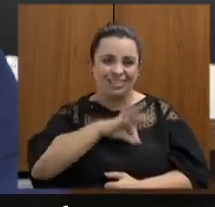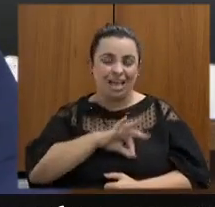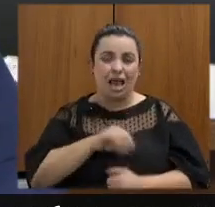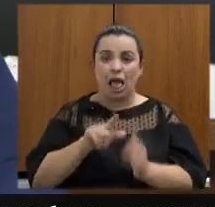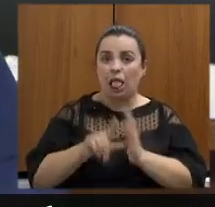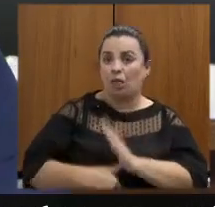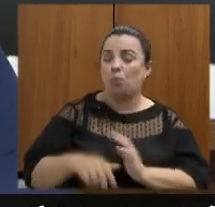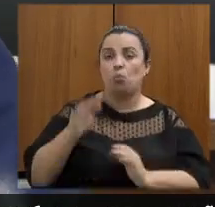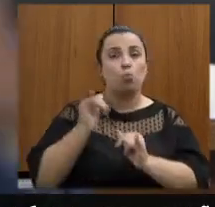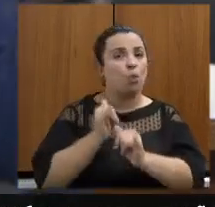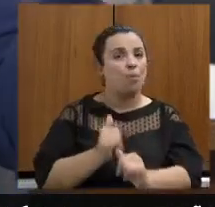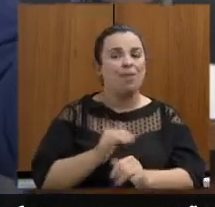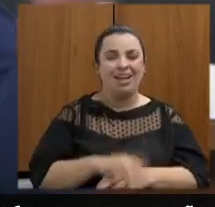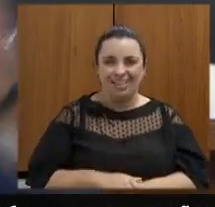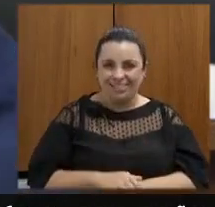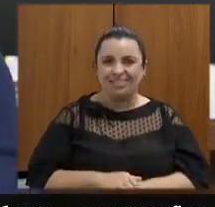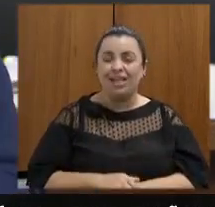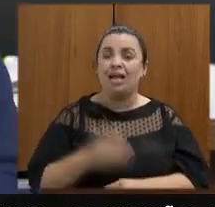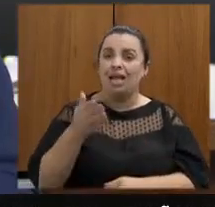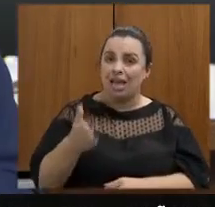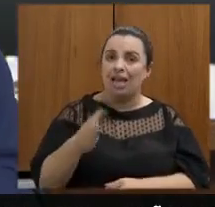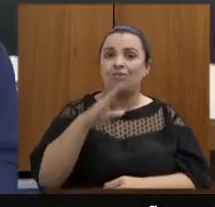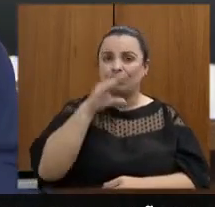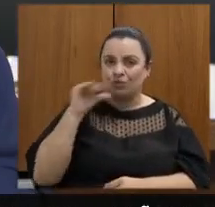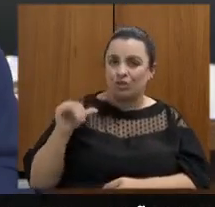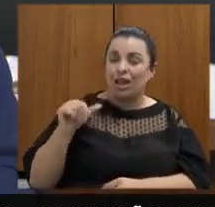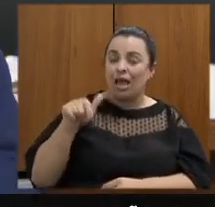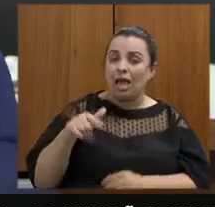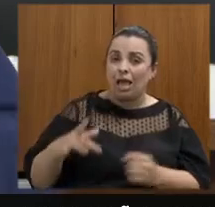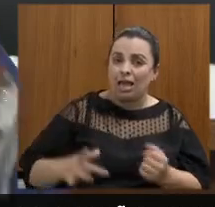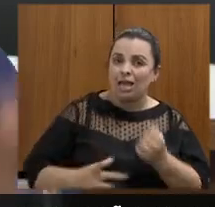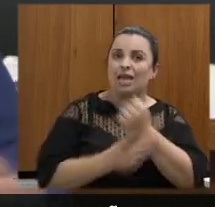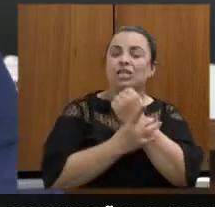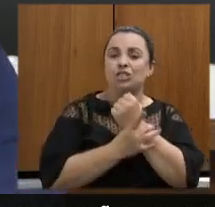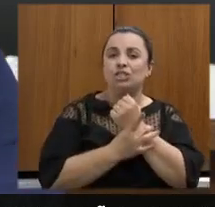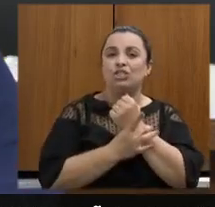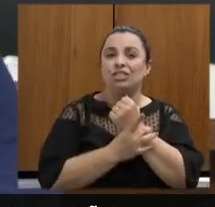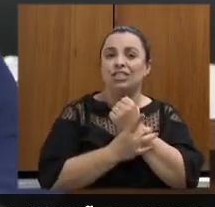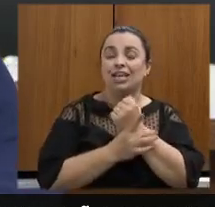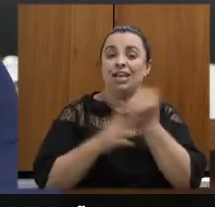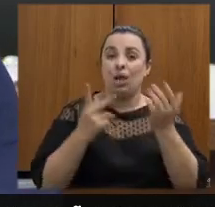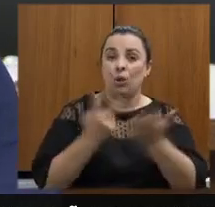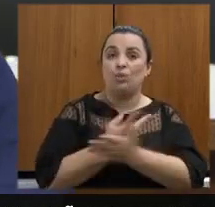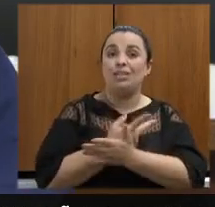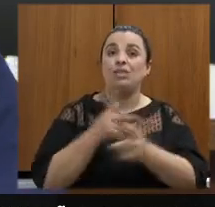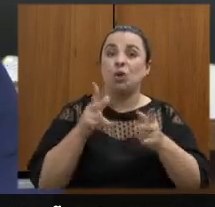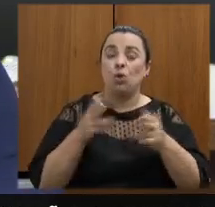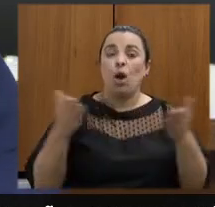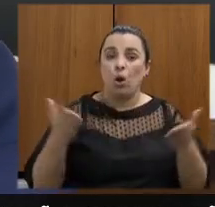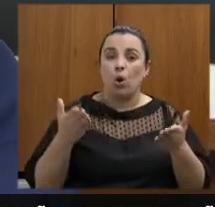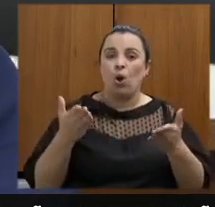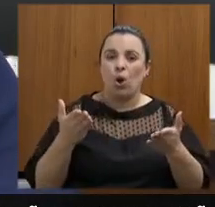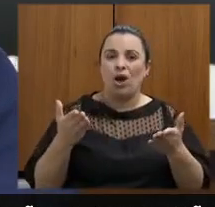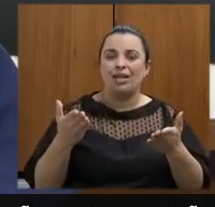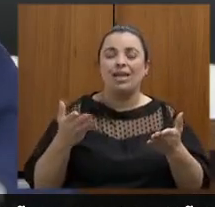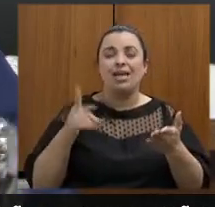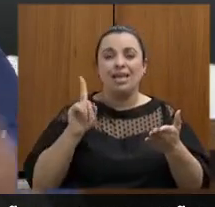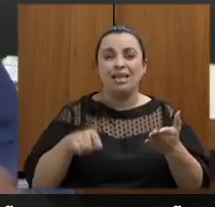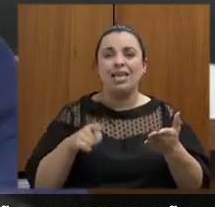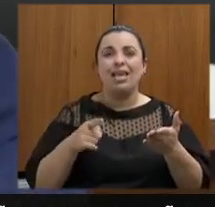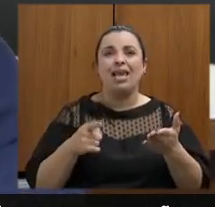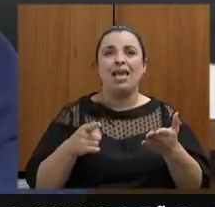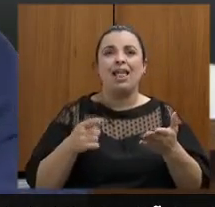garantir ao servidor do estado que assim como teve esse ano a algo que não acontecia há 11 anos no estado de Minas Gerais que a recomposição